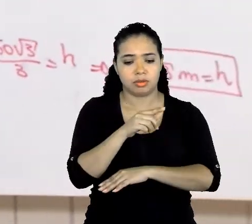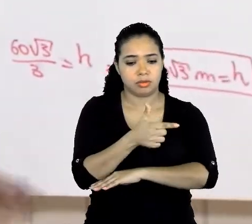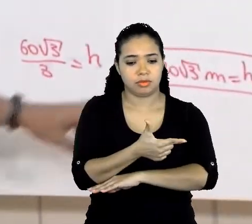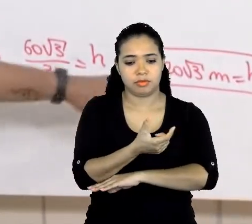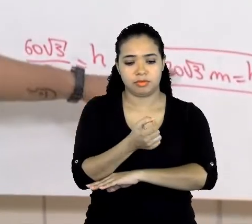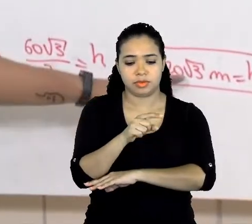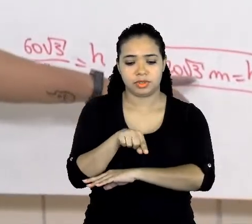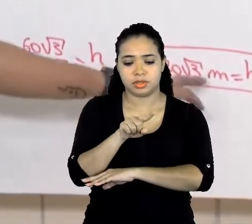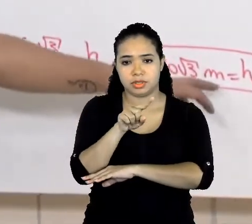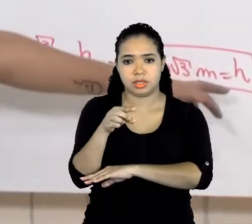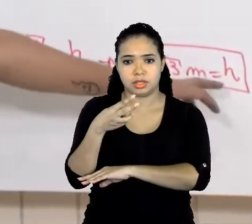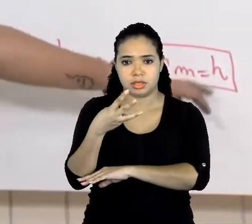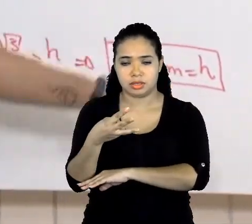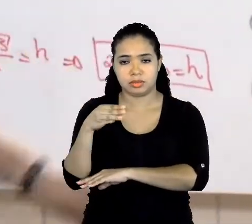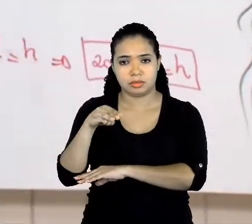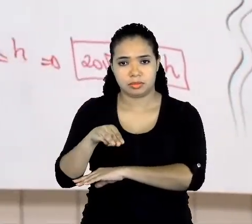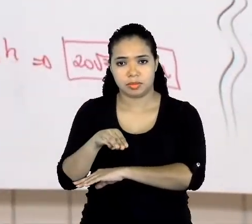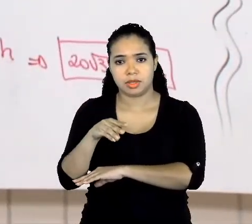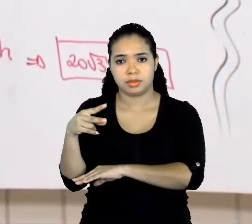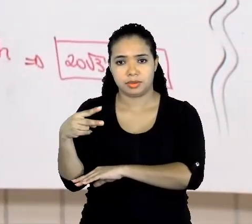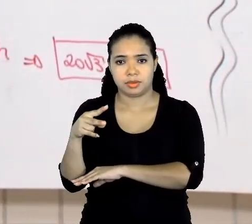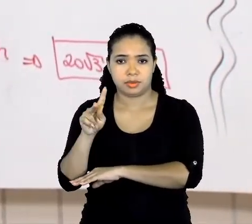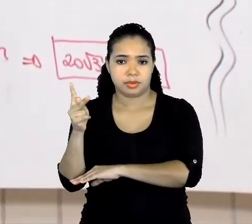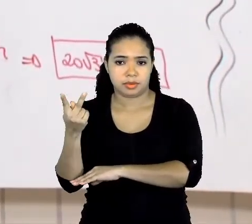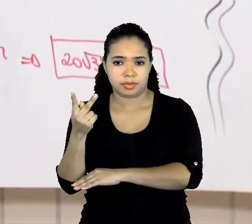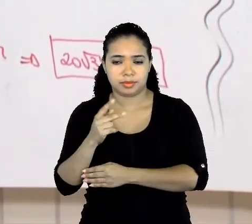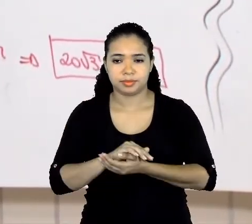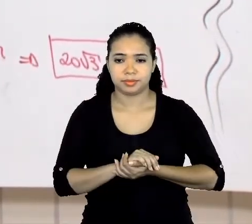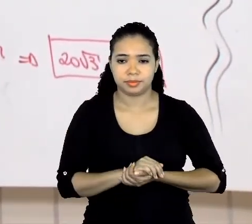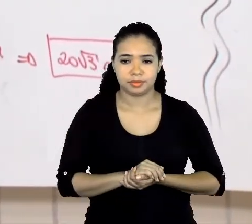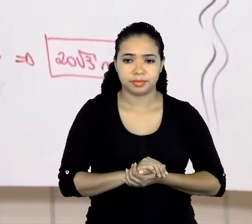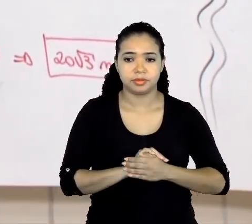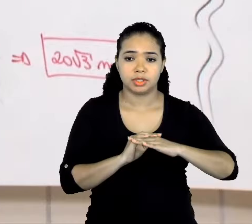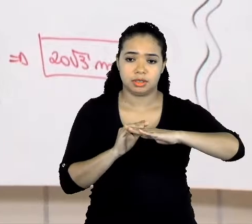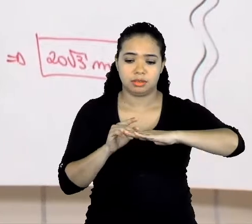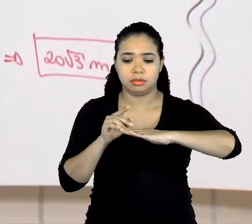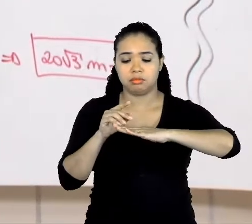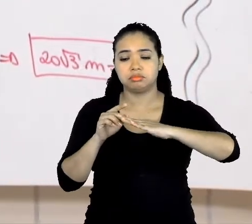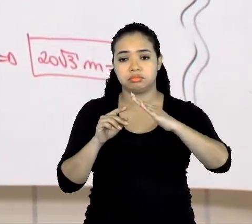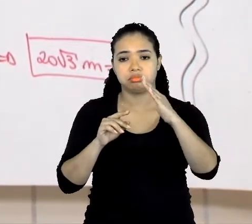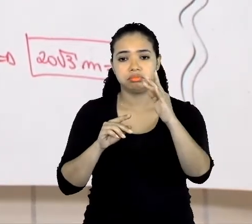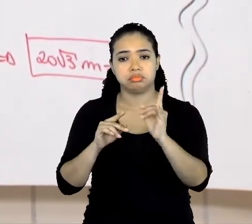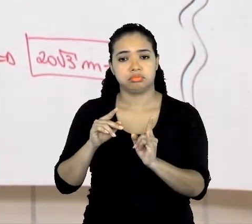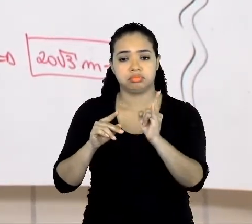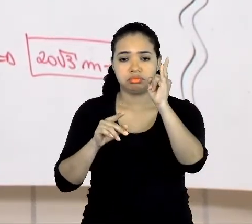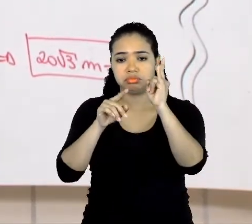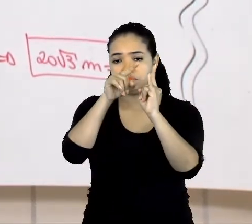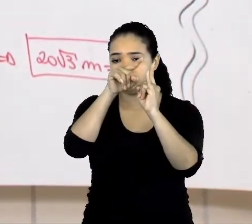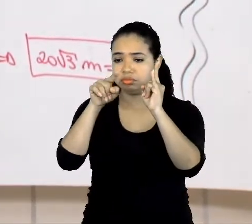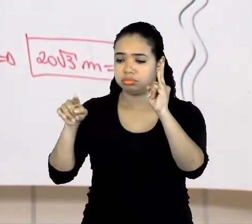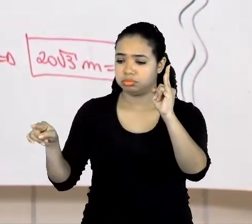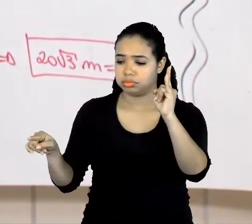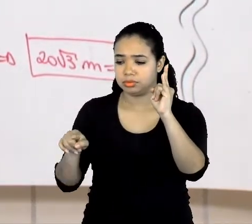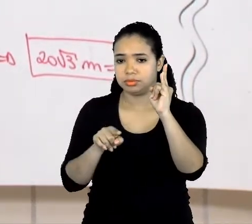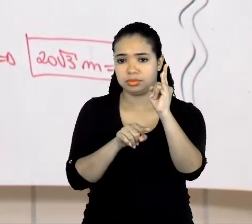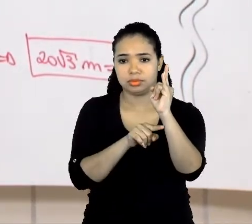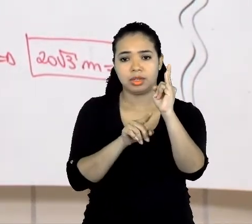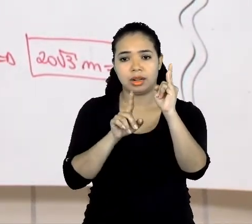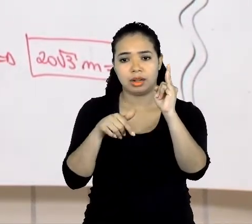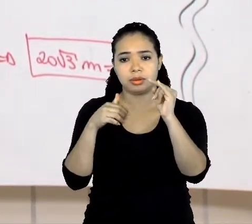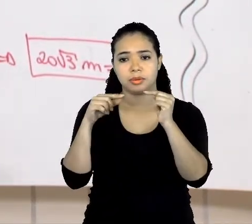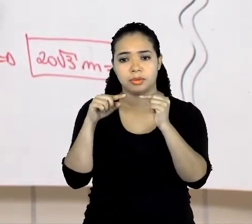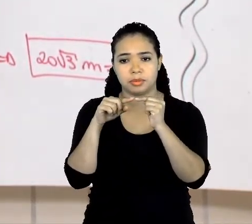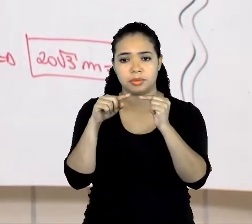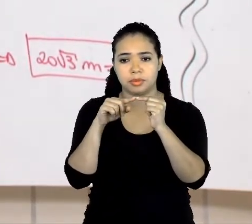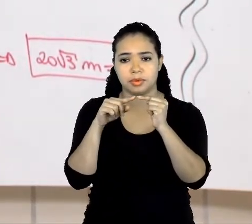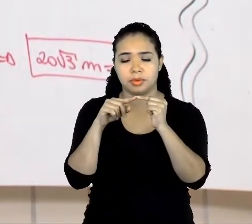são 20 vezes raiz de 3 metros. Mais ou menos a altura aproximada de acordo com